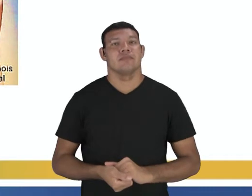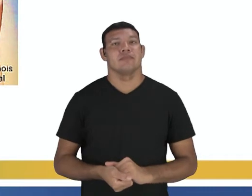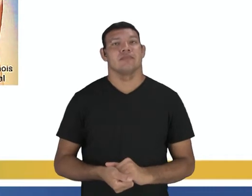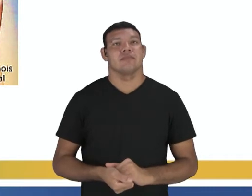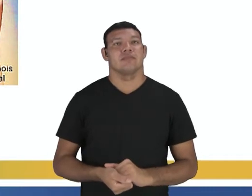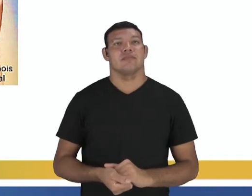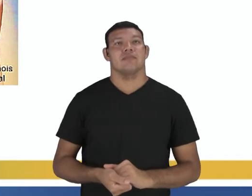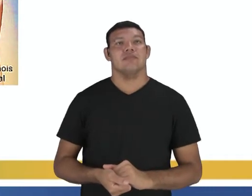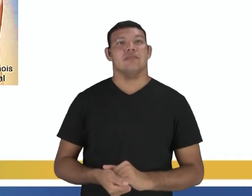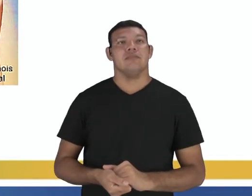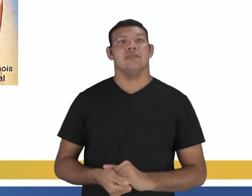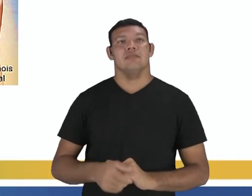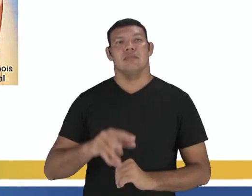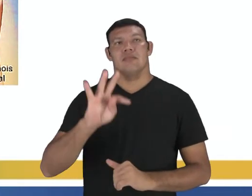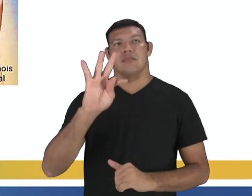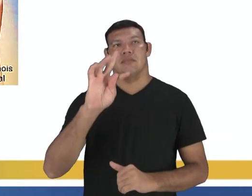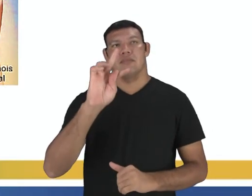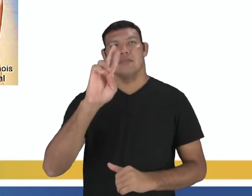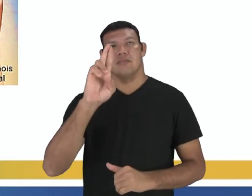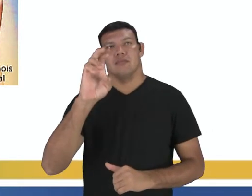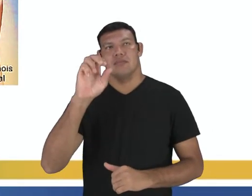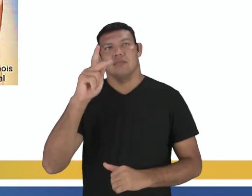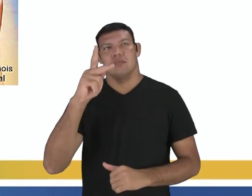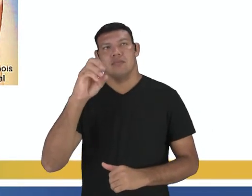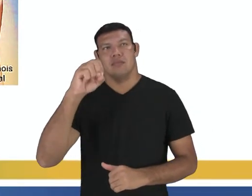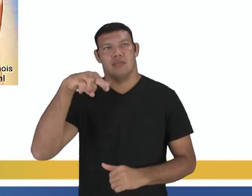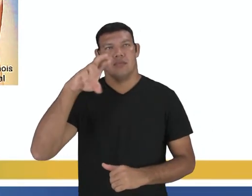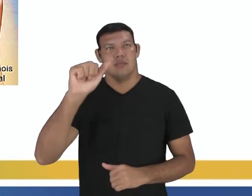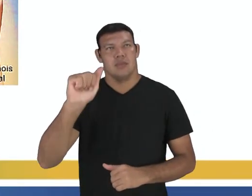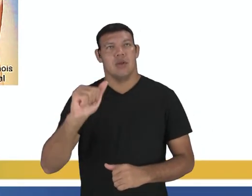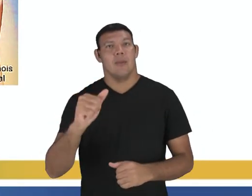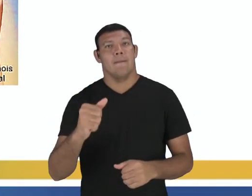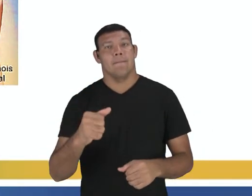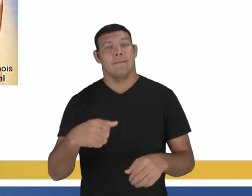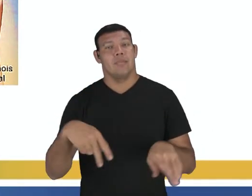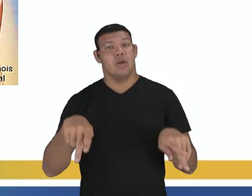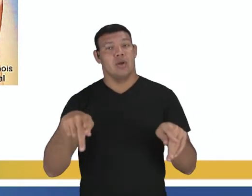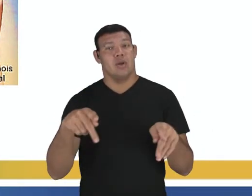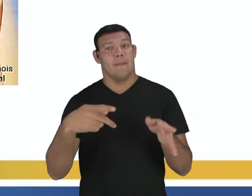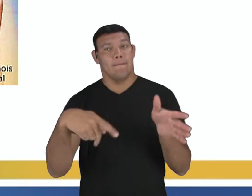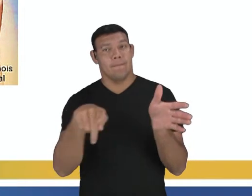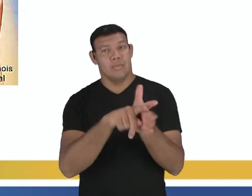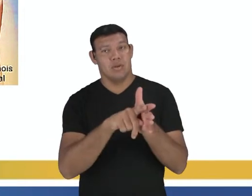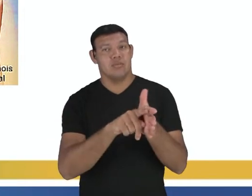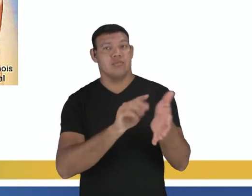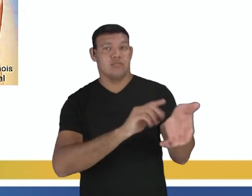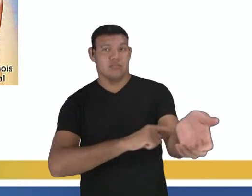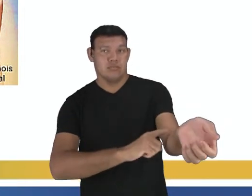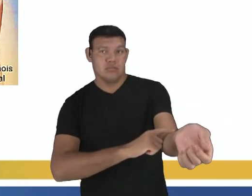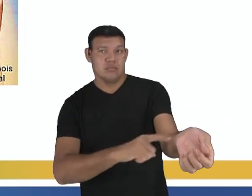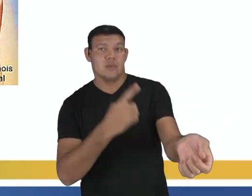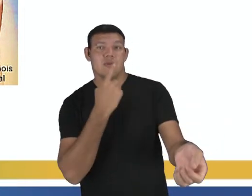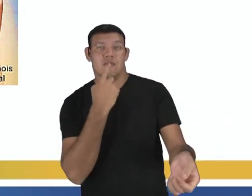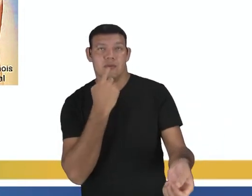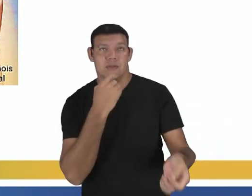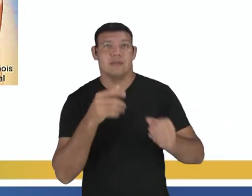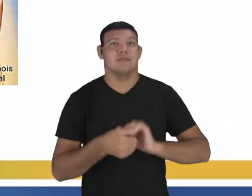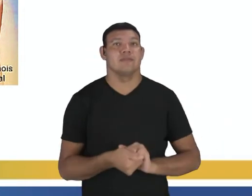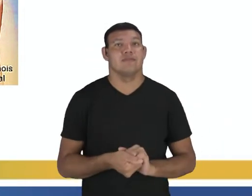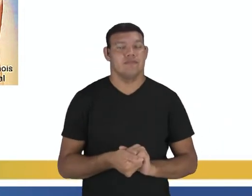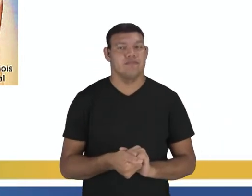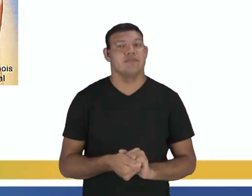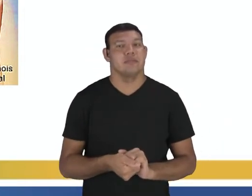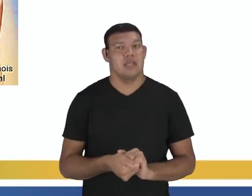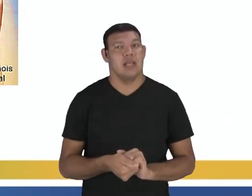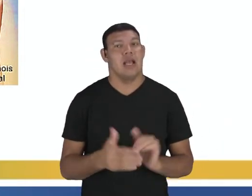ali comigo na telinha, ó. Bactéria Treponema pallidum, presente no sangue e nas secreções do corpo de pessoas